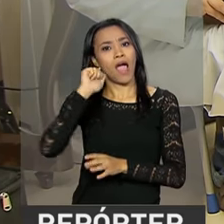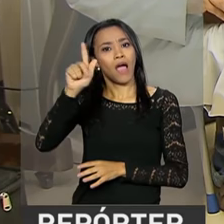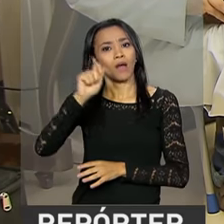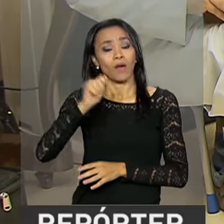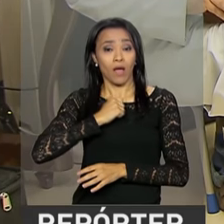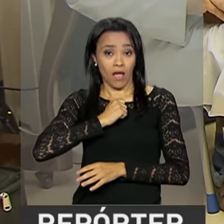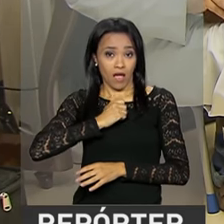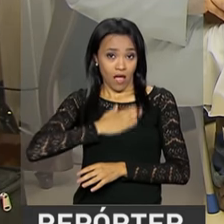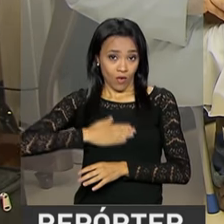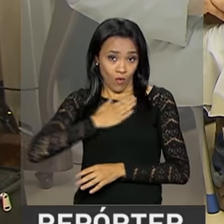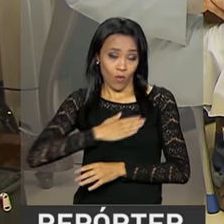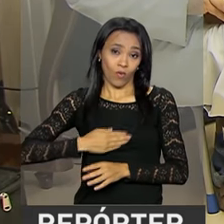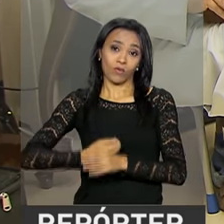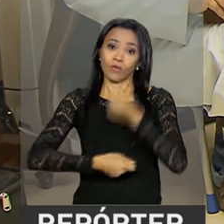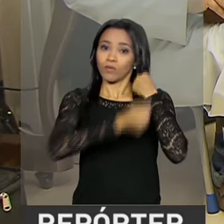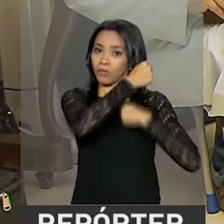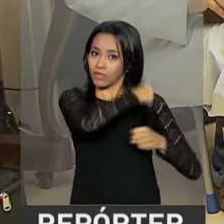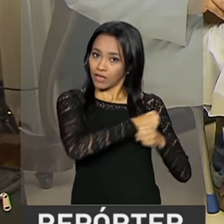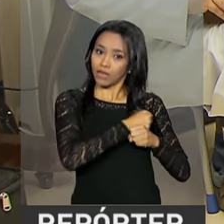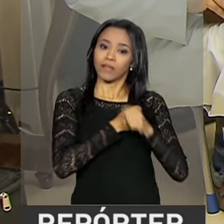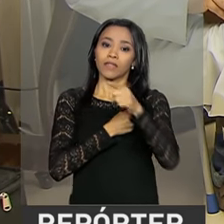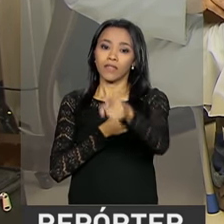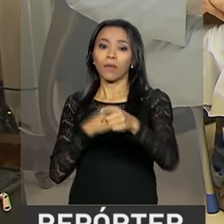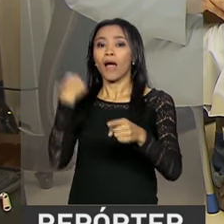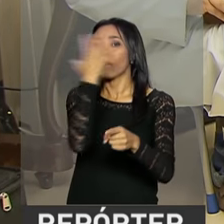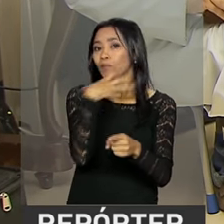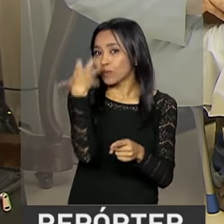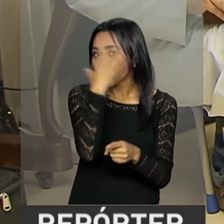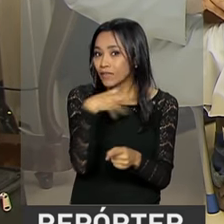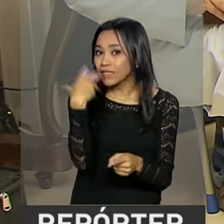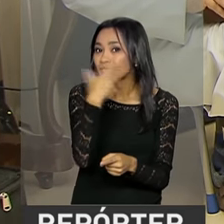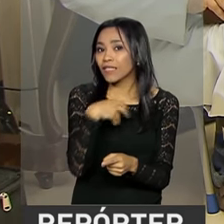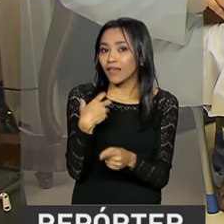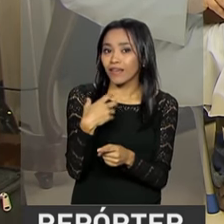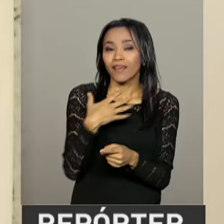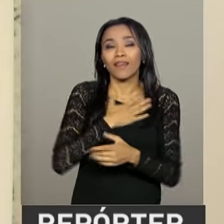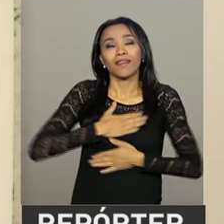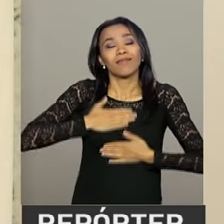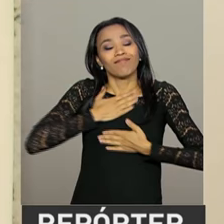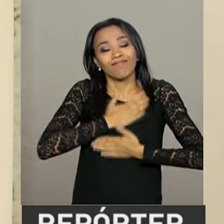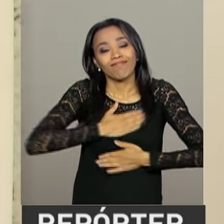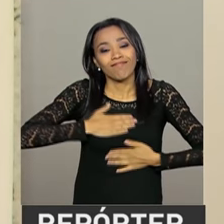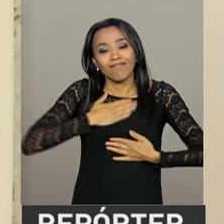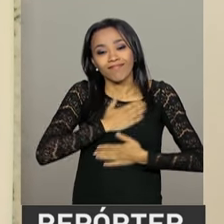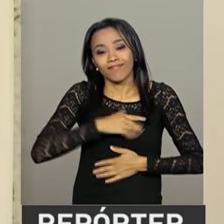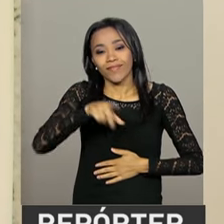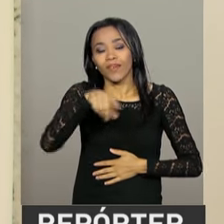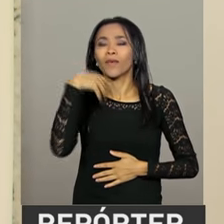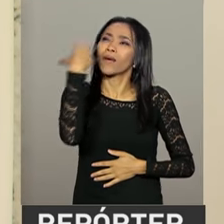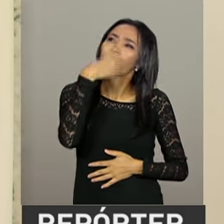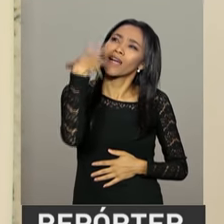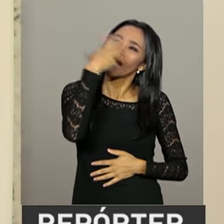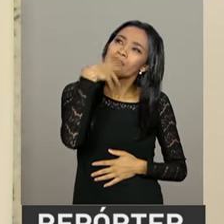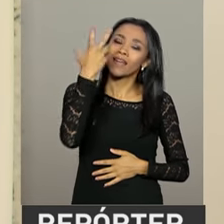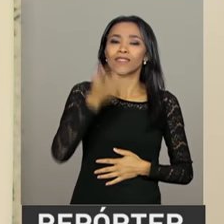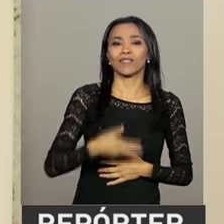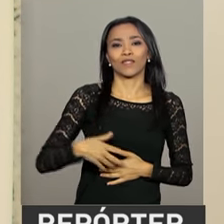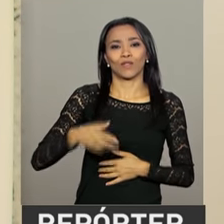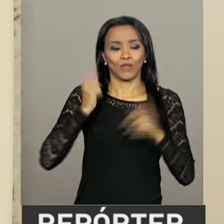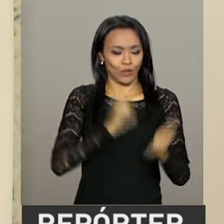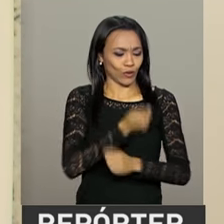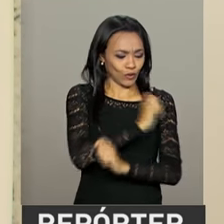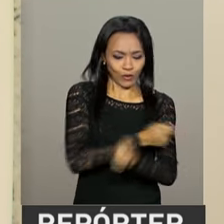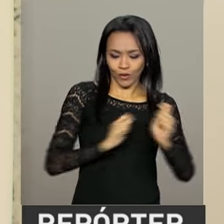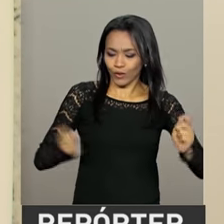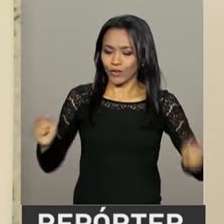ele precisa tomar aqui, a música é o único que ele recebe sem fazer careta. Com teu canto, toco um instrumento,